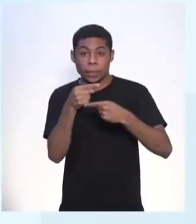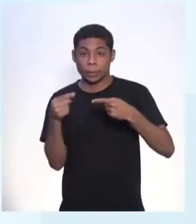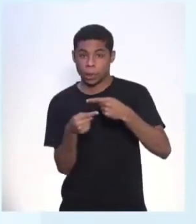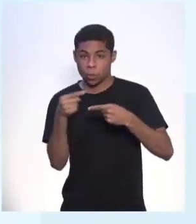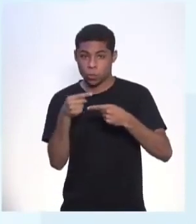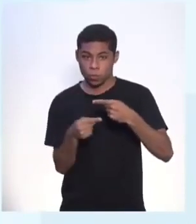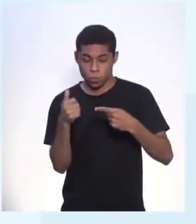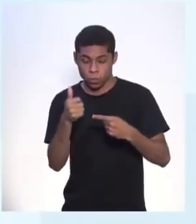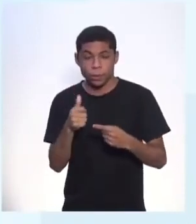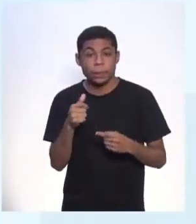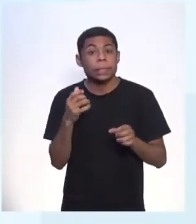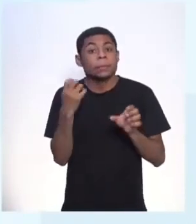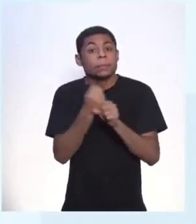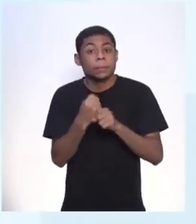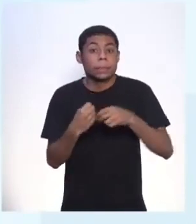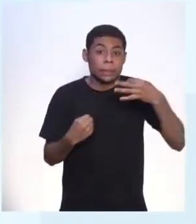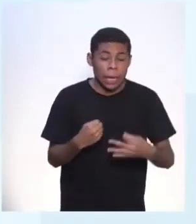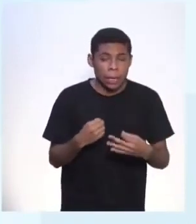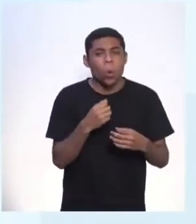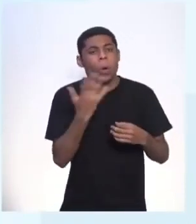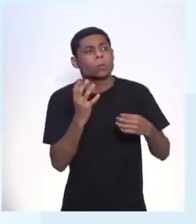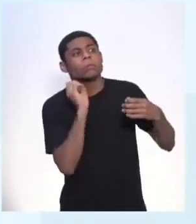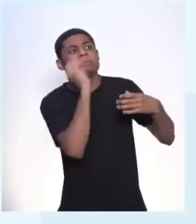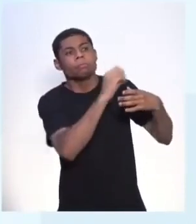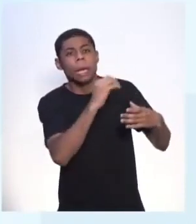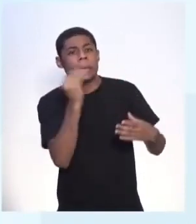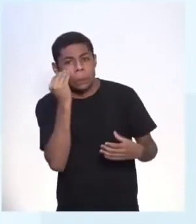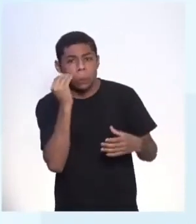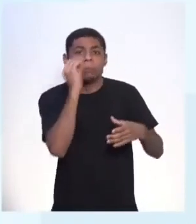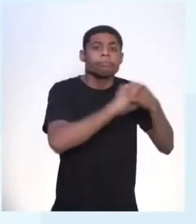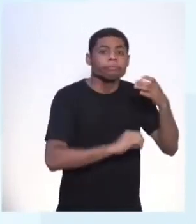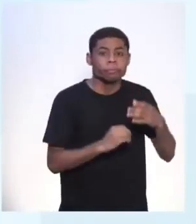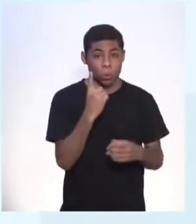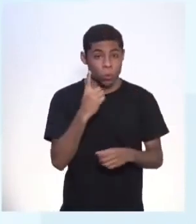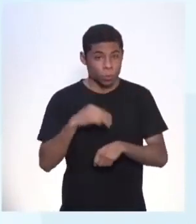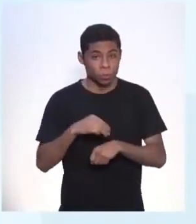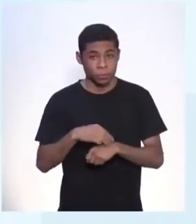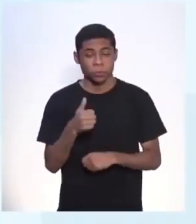e o total de arremessos. Um minutinho. Já retornamos. Um minutinho.